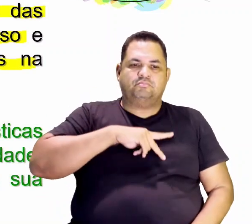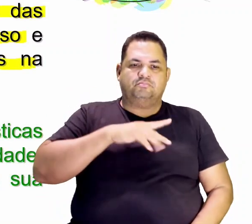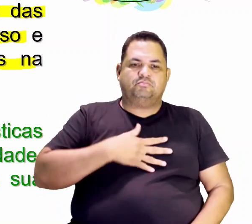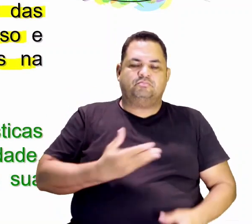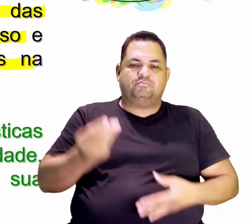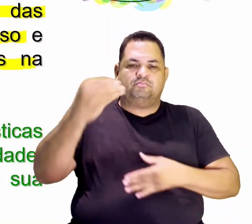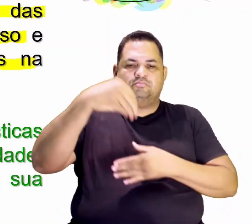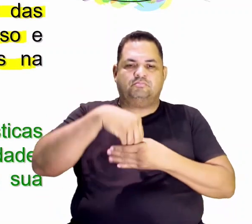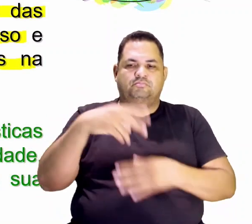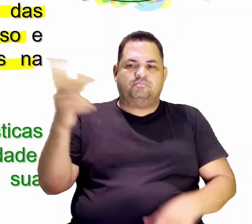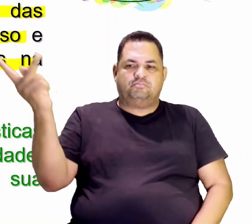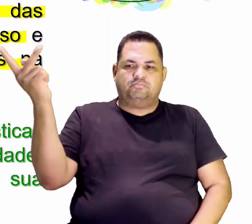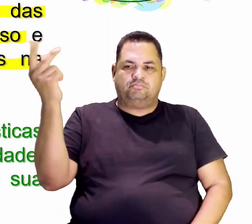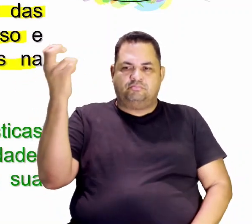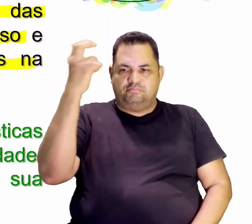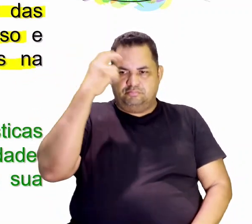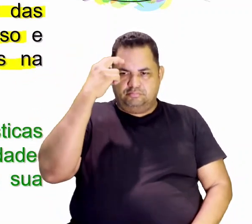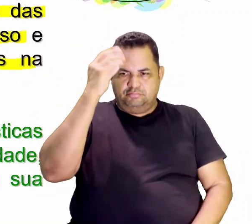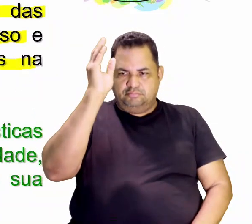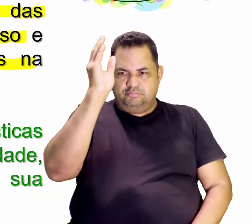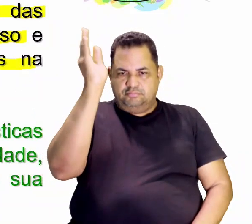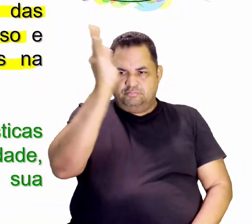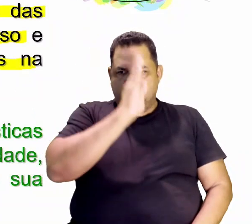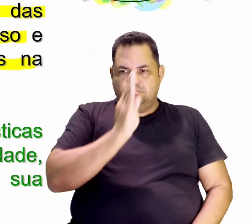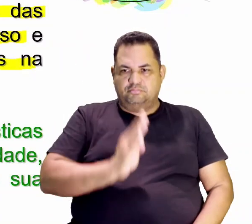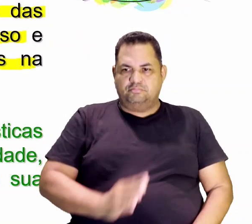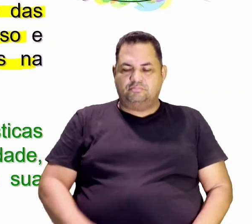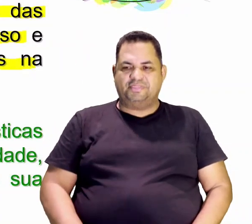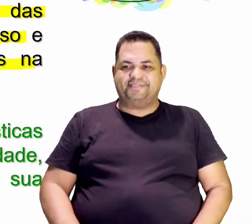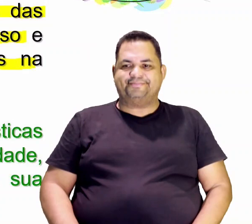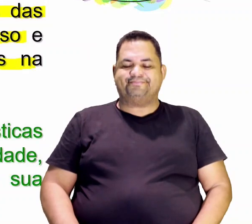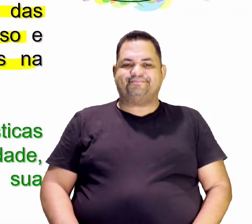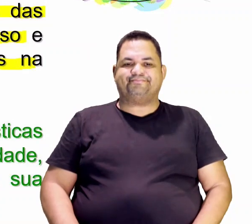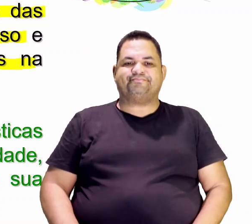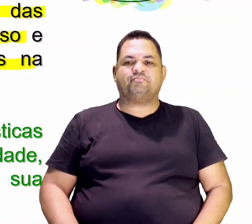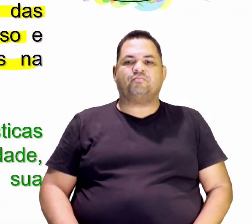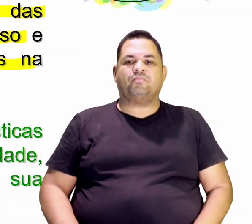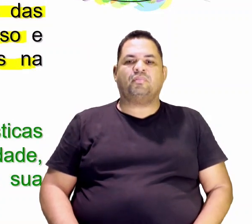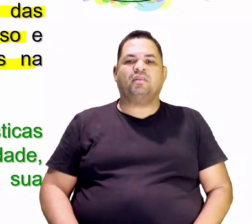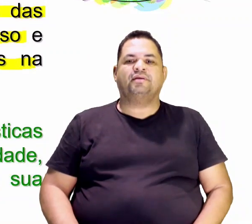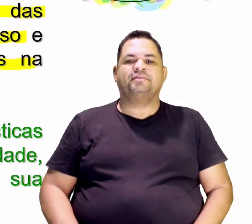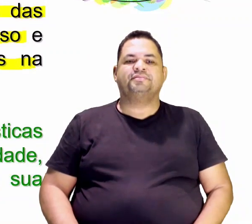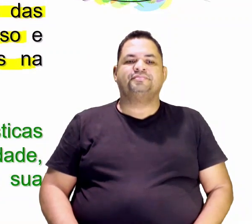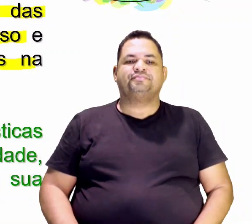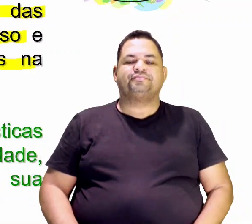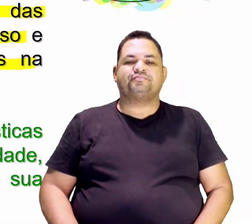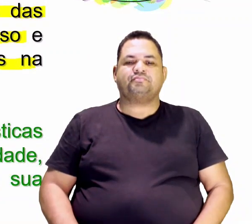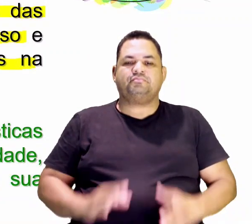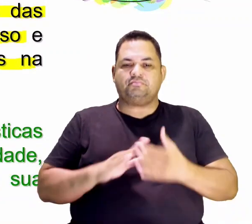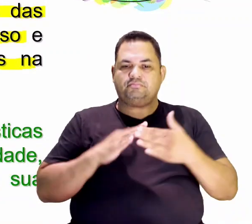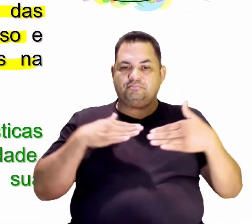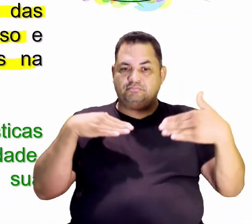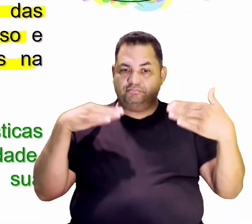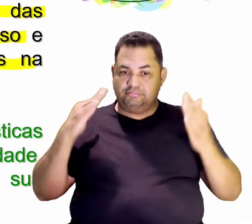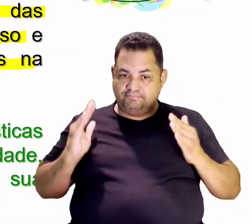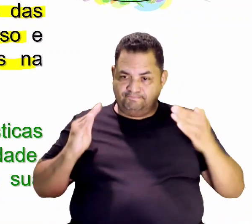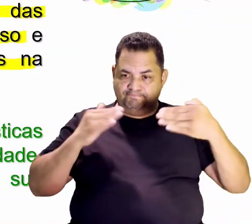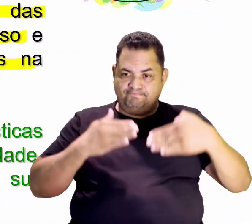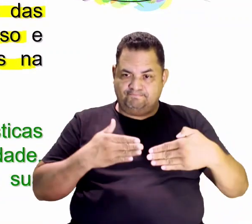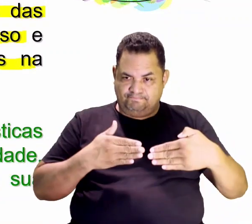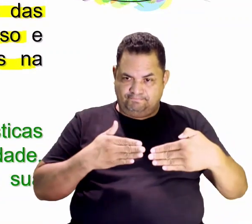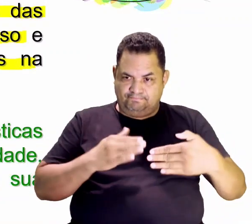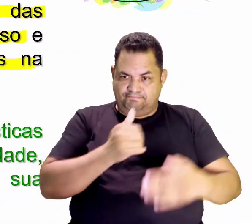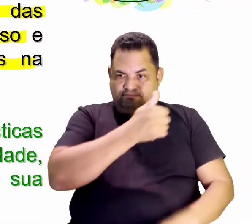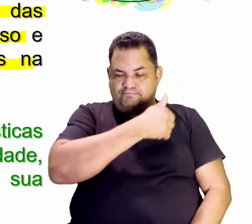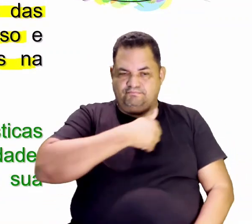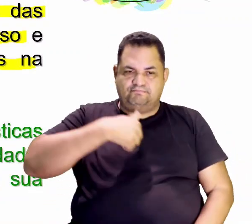específicos na cultura brasileira. Olha só, agora a gente está focando mais ainda. E para a gente focar ainda mais e mais, temos